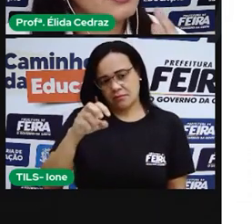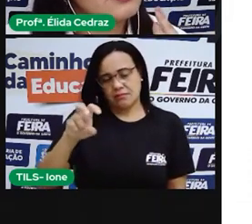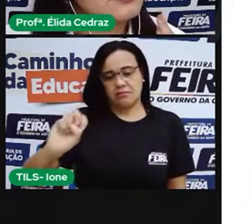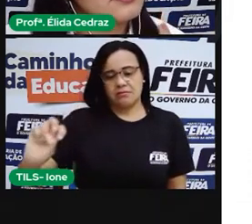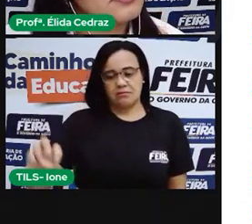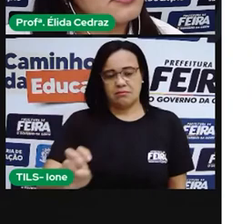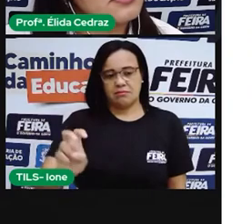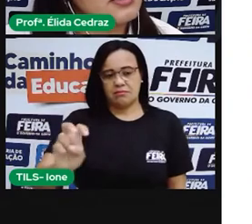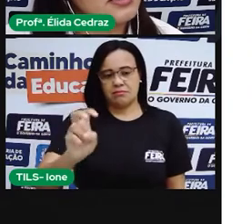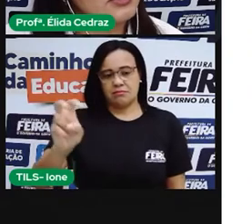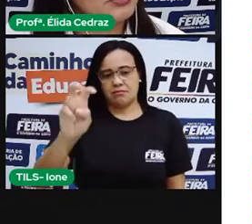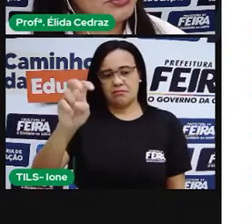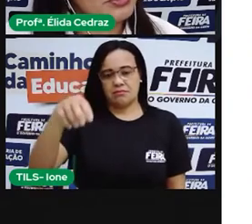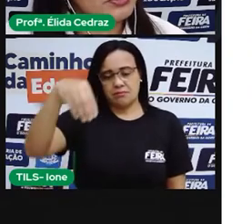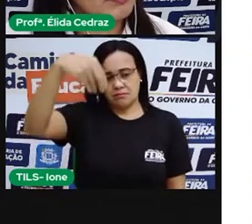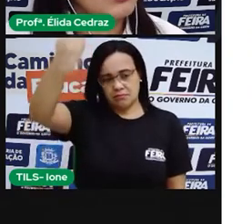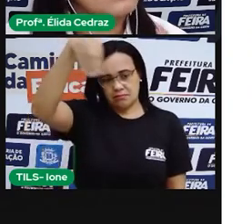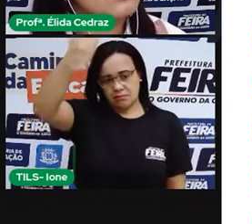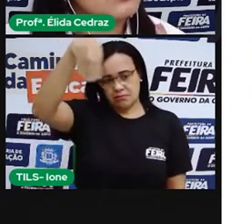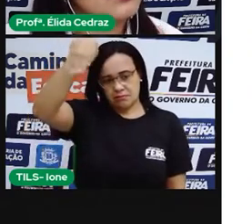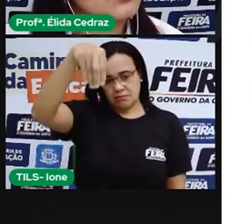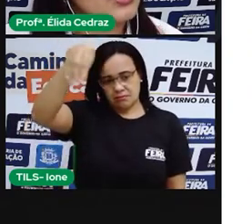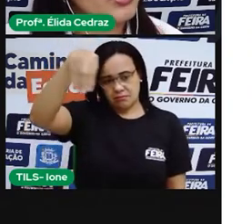serpente, sinos,